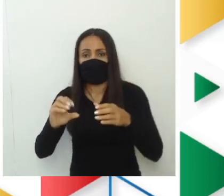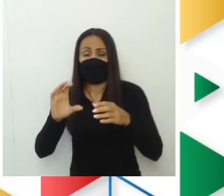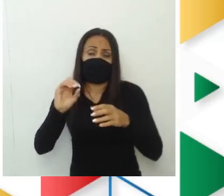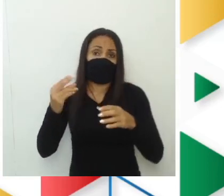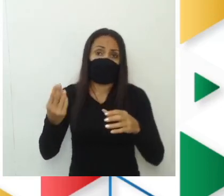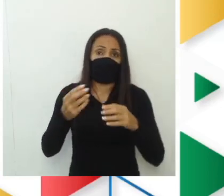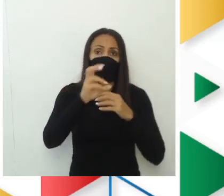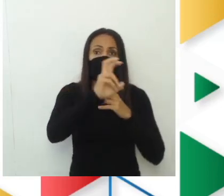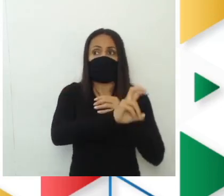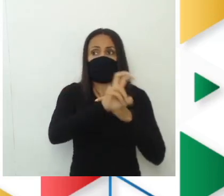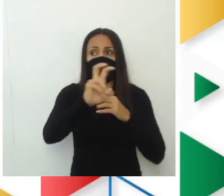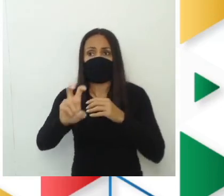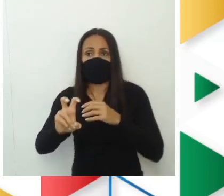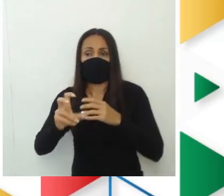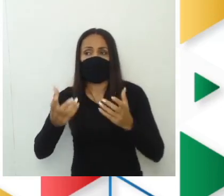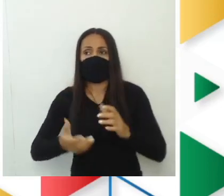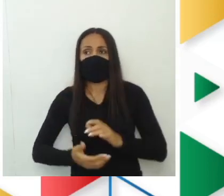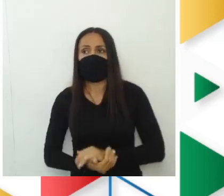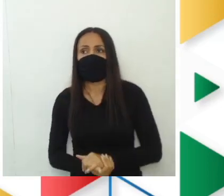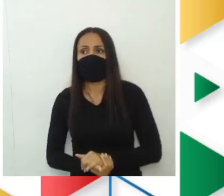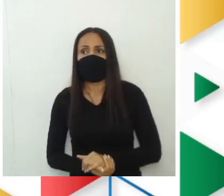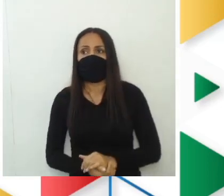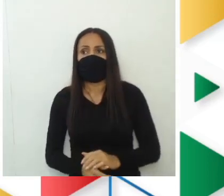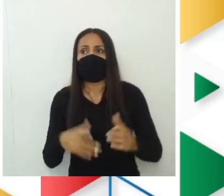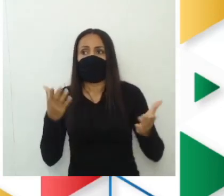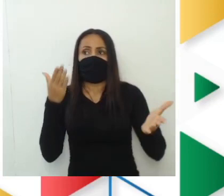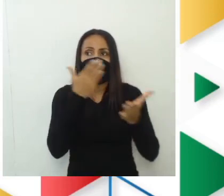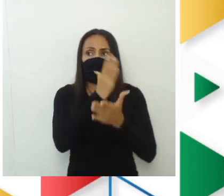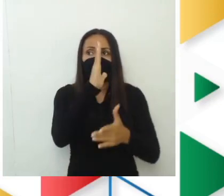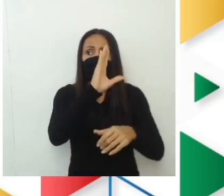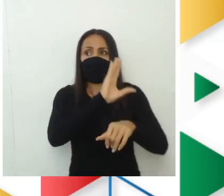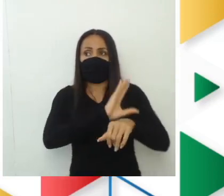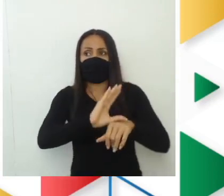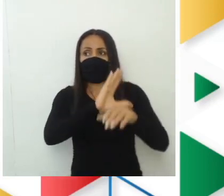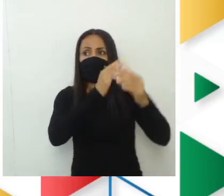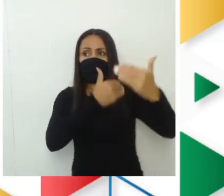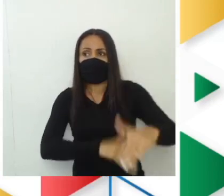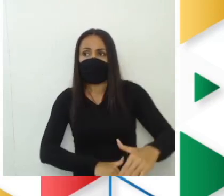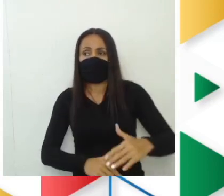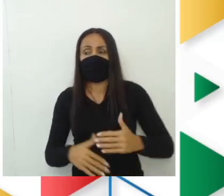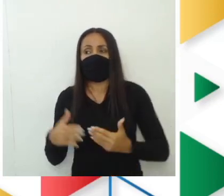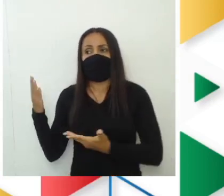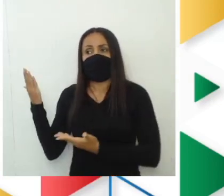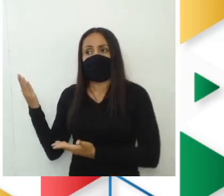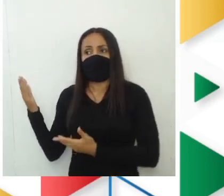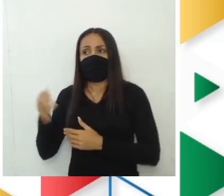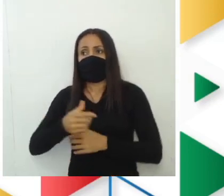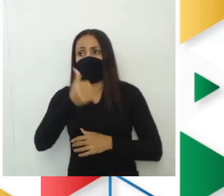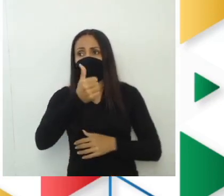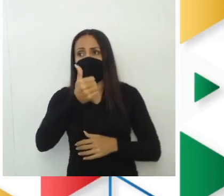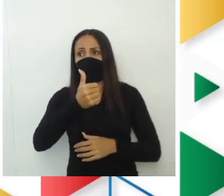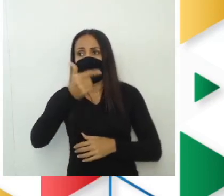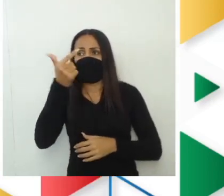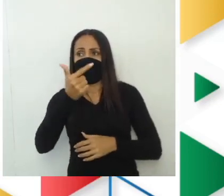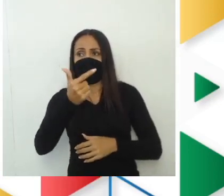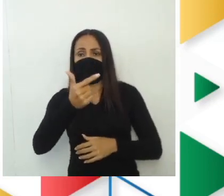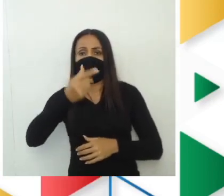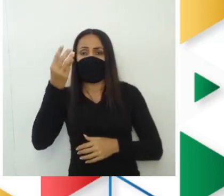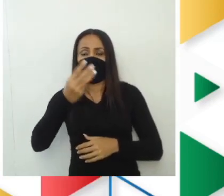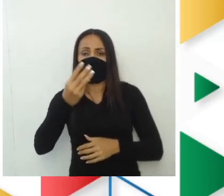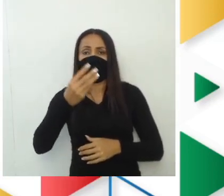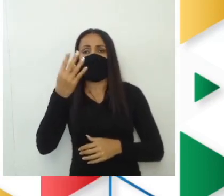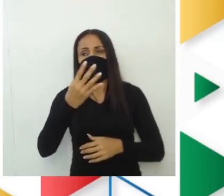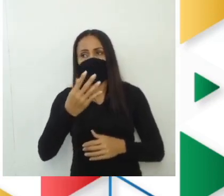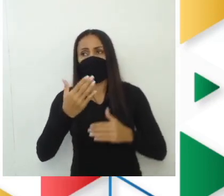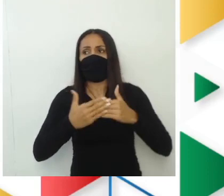Colocação de aprovados em concurso. É claro que tem uma ordem. O primeiro colocado, o segundo colocado no concurso. Então,